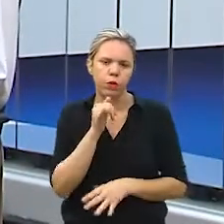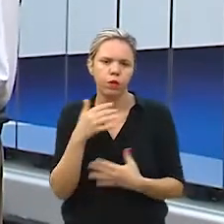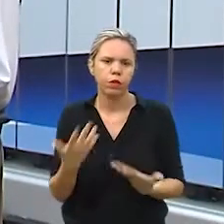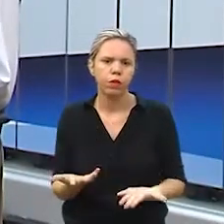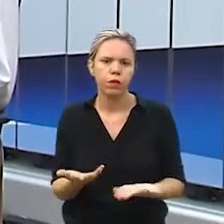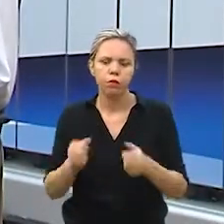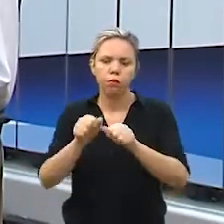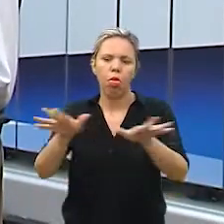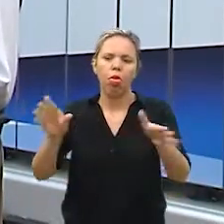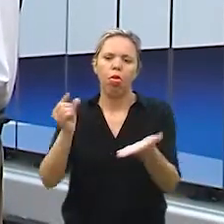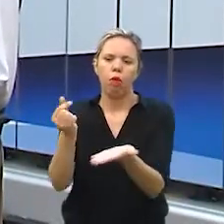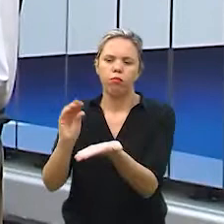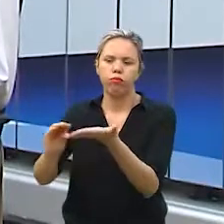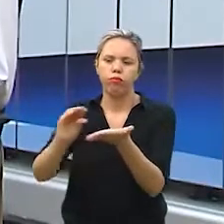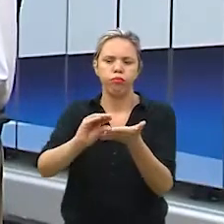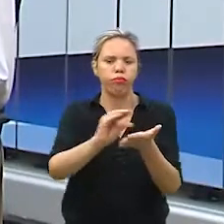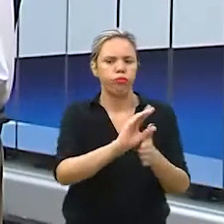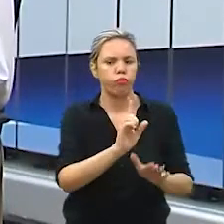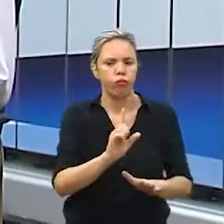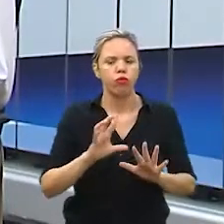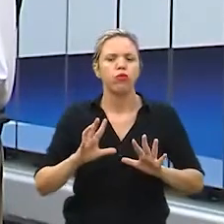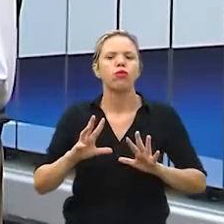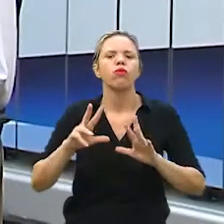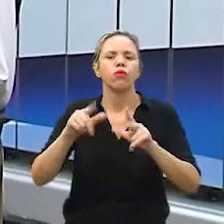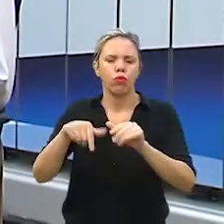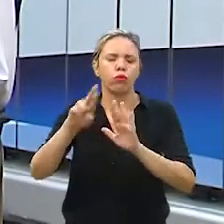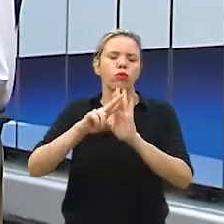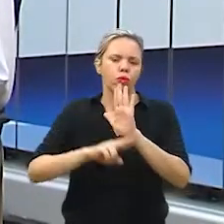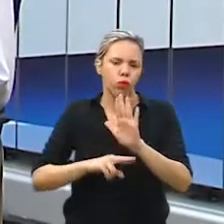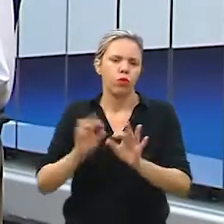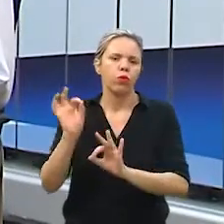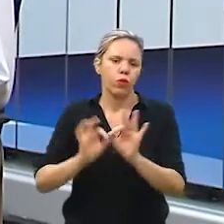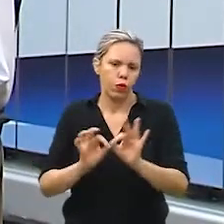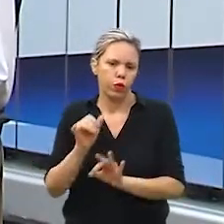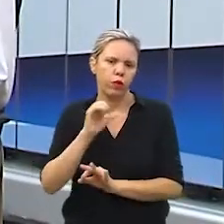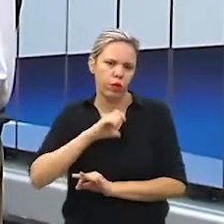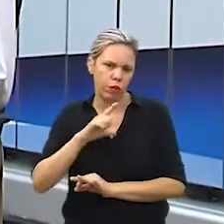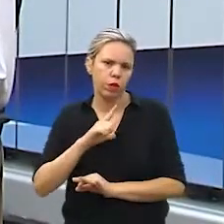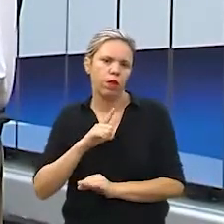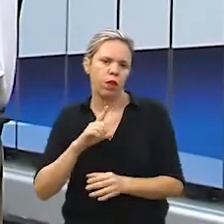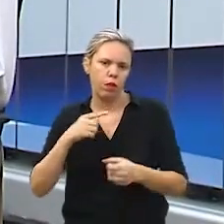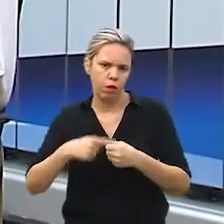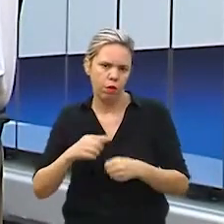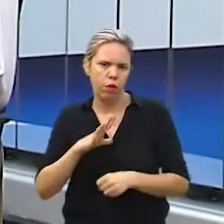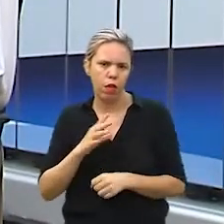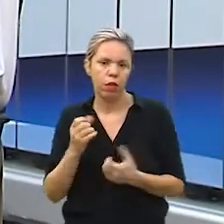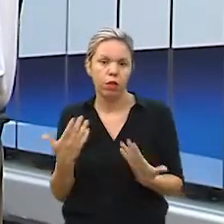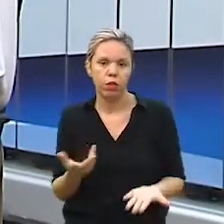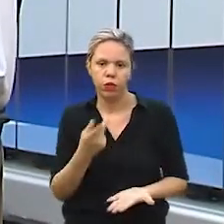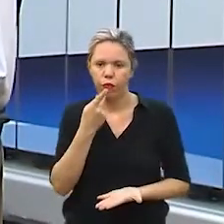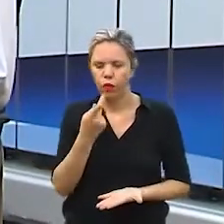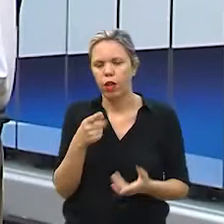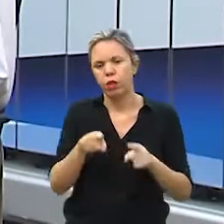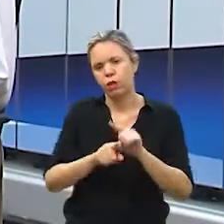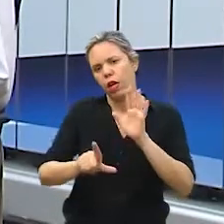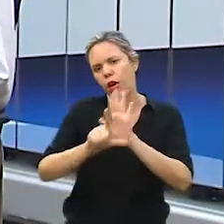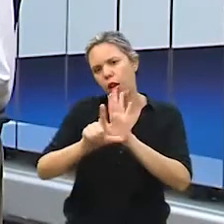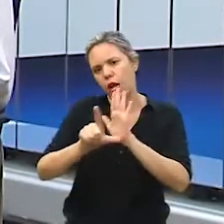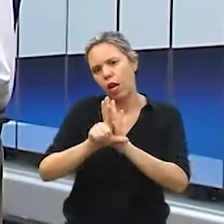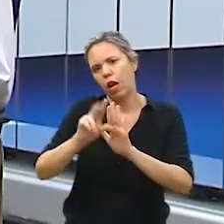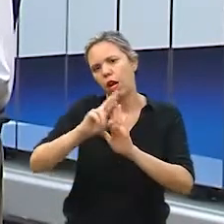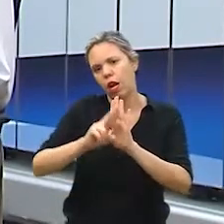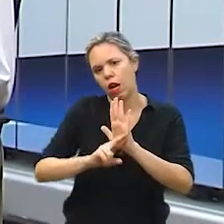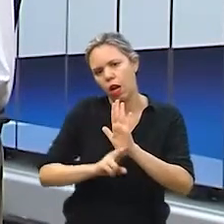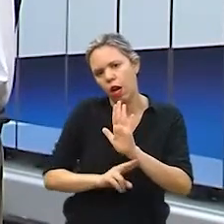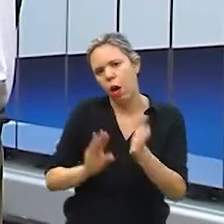ir distribuindo o dinheiro, tem todo um protocolo e uma organização do município. E quando a gente fala, então, de lei de